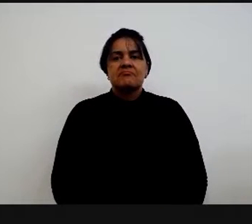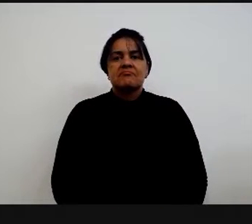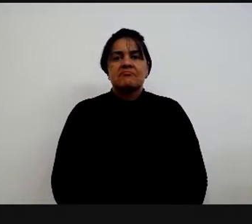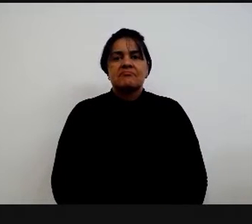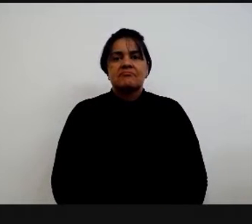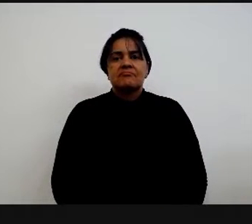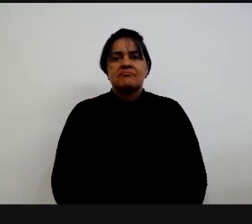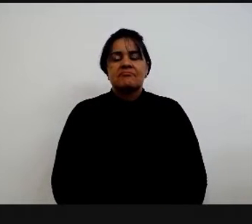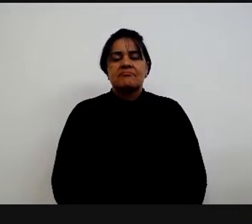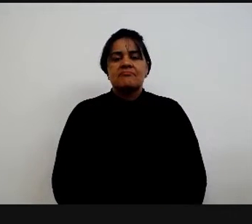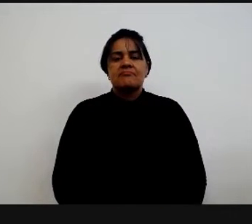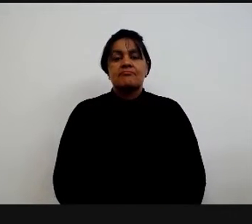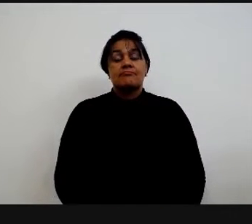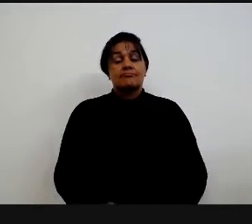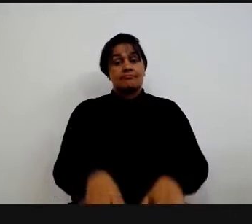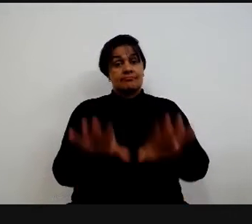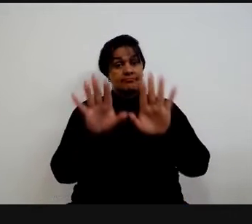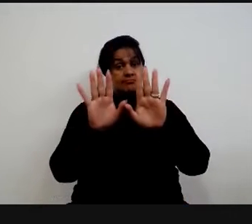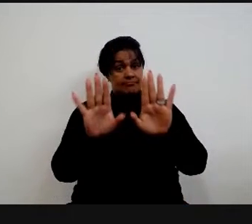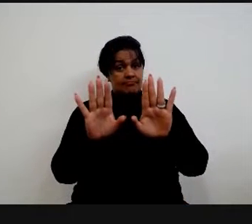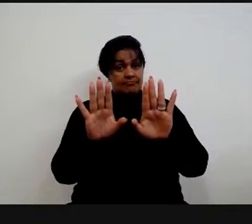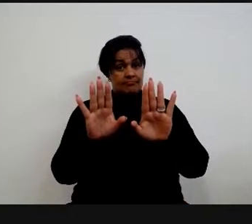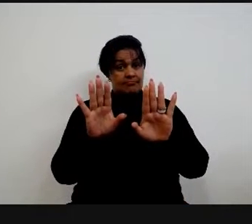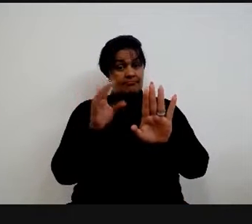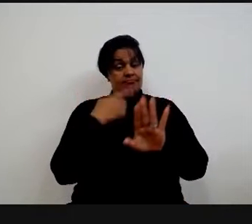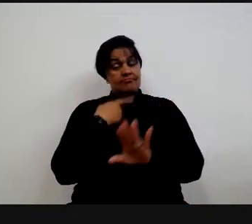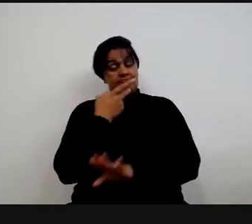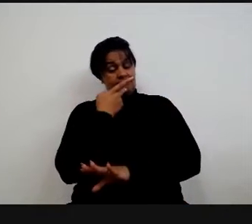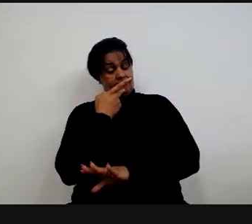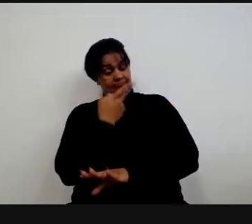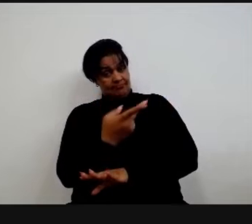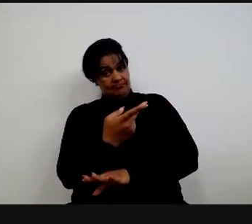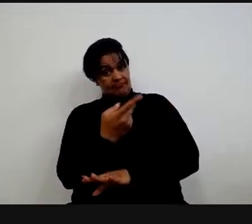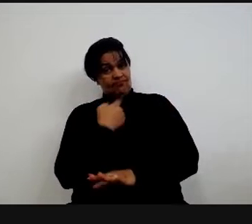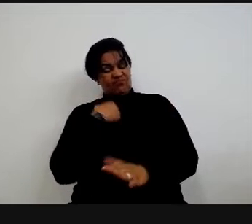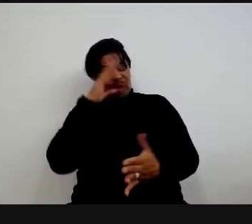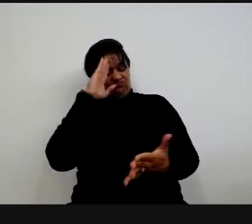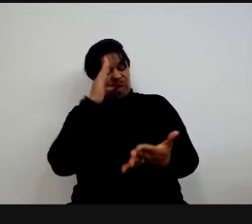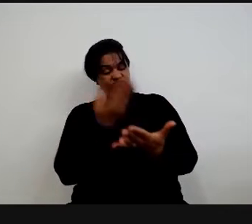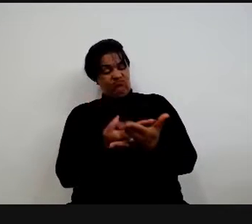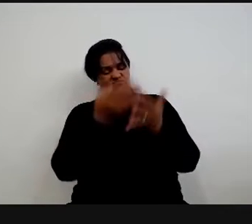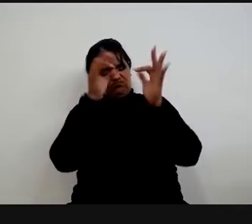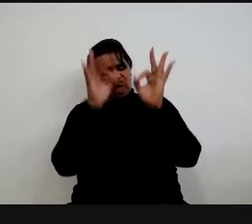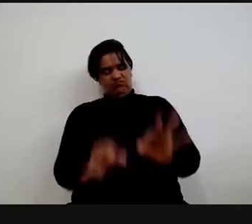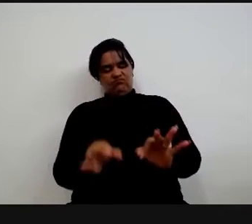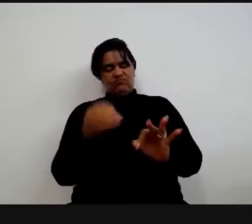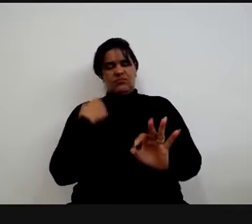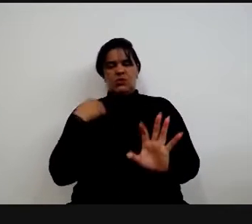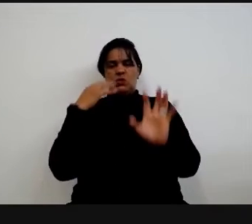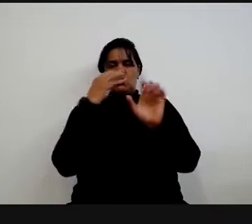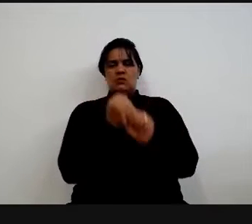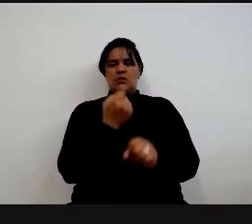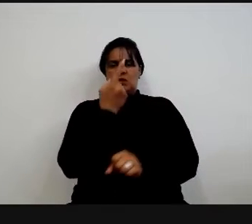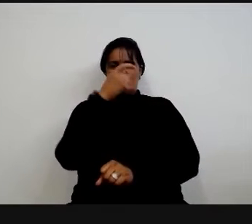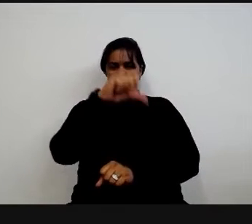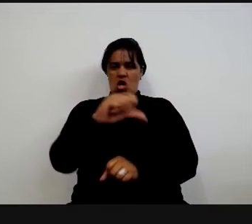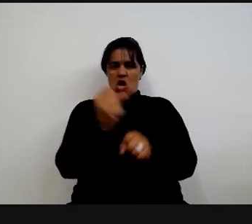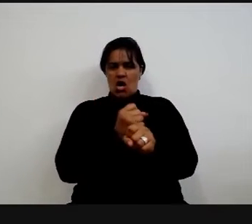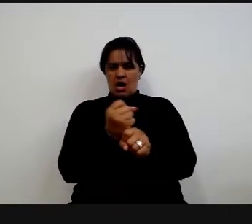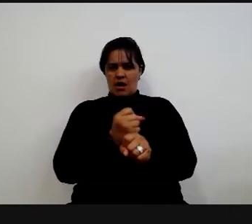Mas eu falo, Ruth, com convicção nesses 19 anos que eu estou nessa